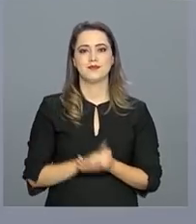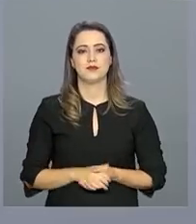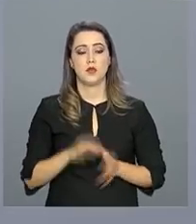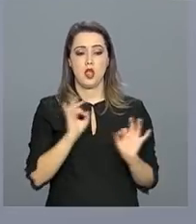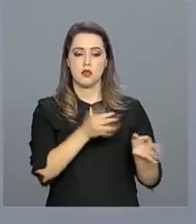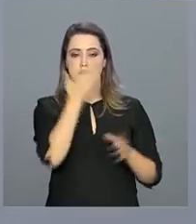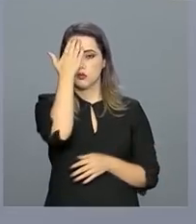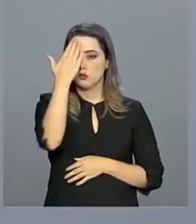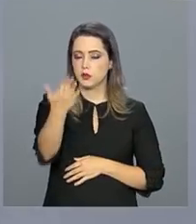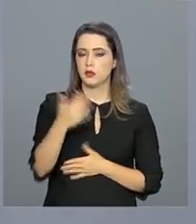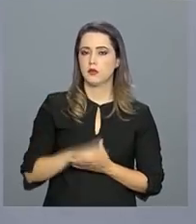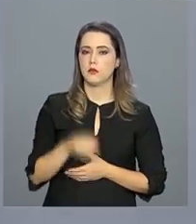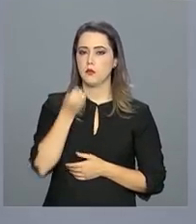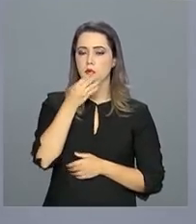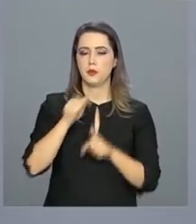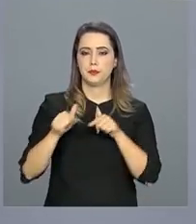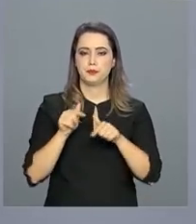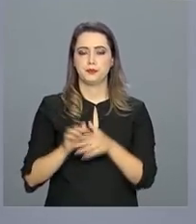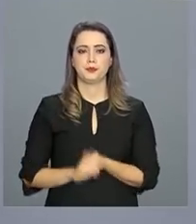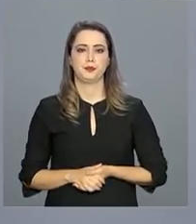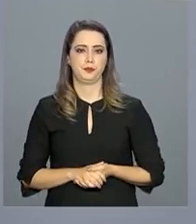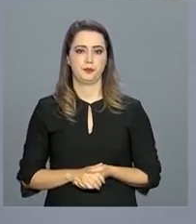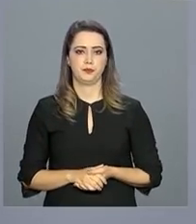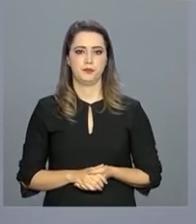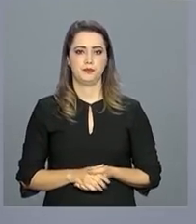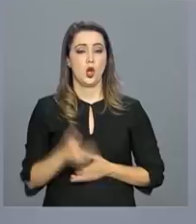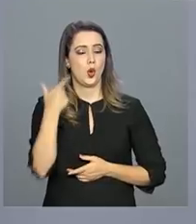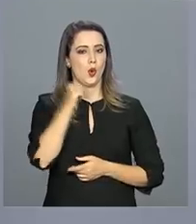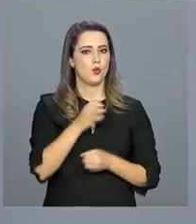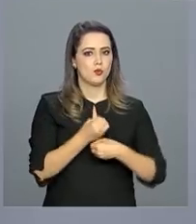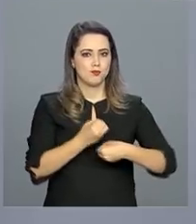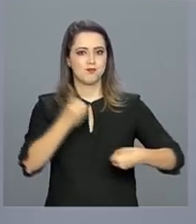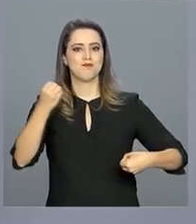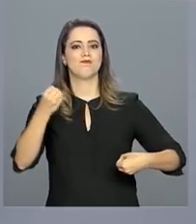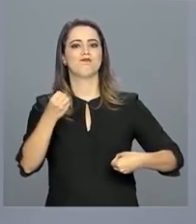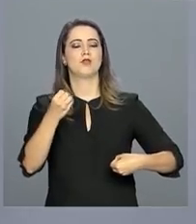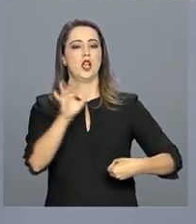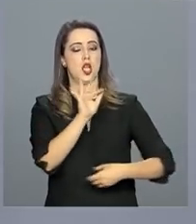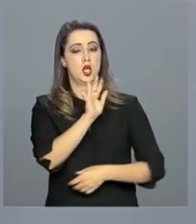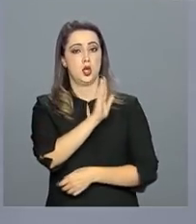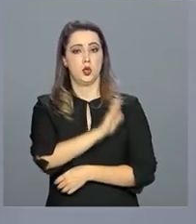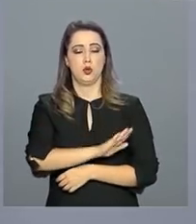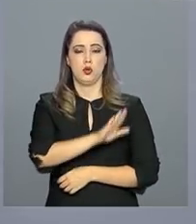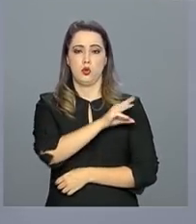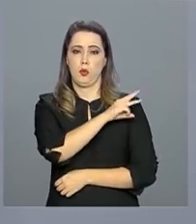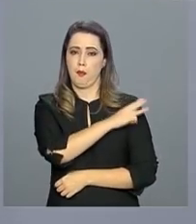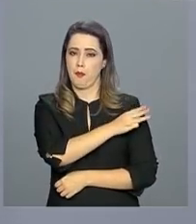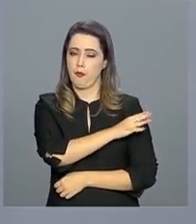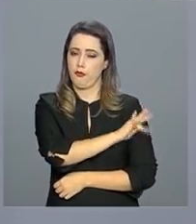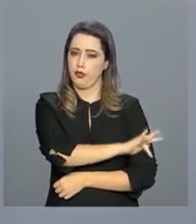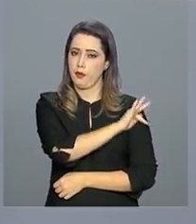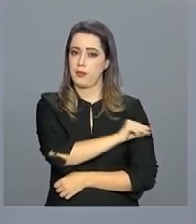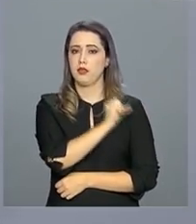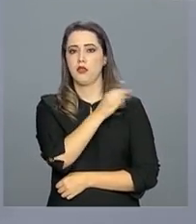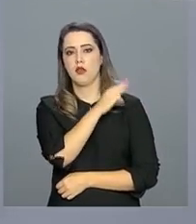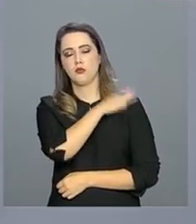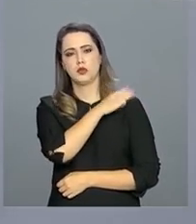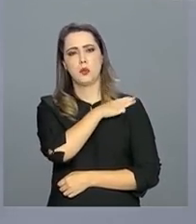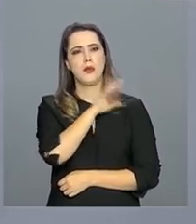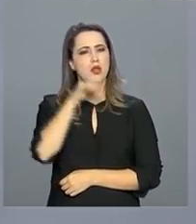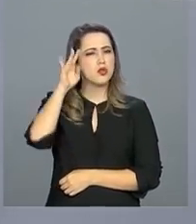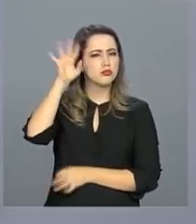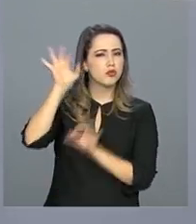pelas informações bom trabalho e conquistar o diploma do ensino fundamental ou médio para alguns para se um sonho